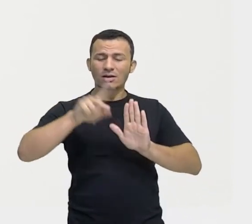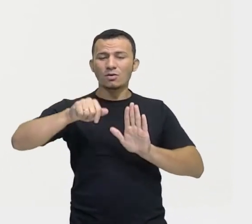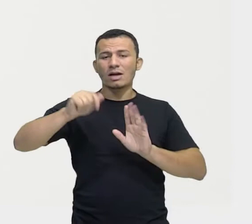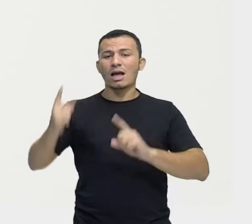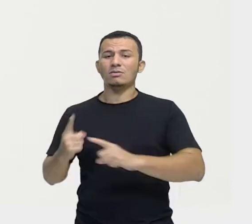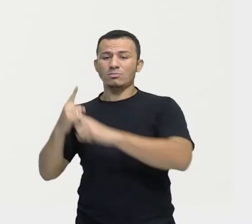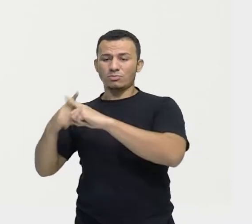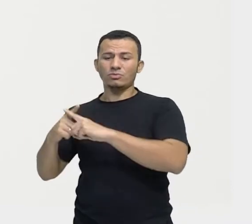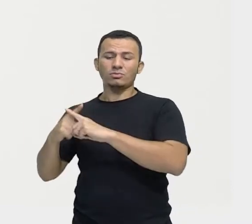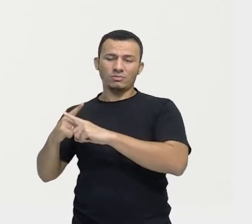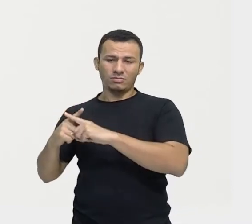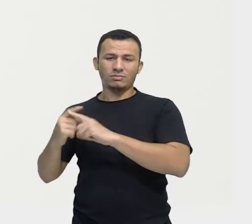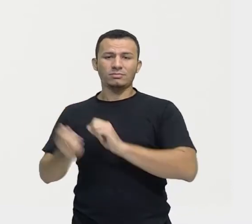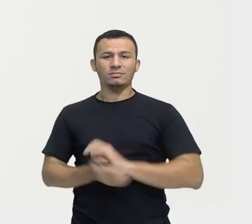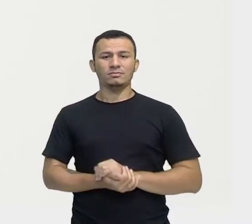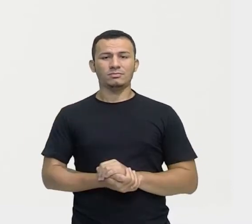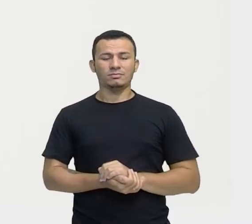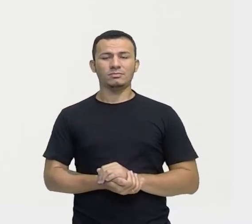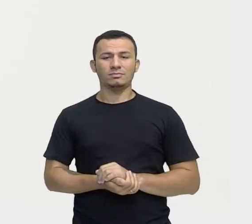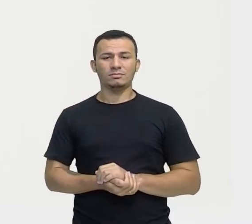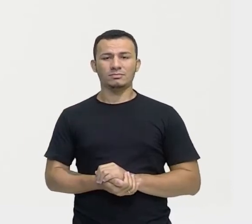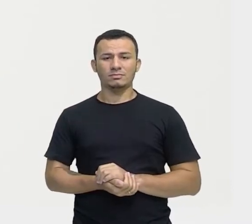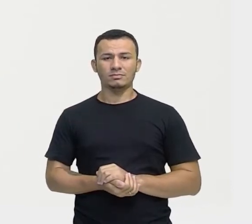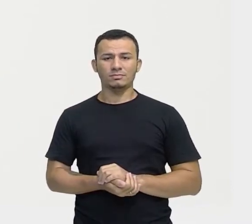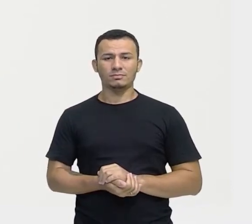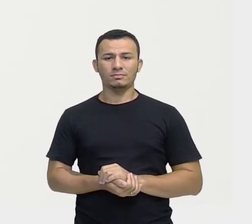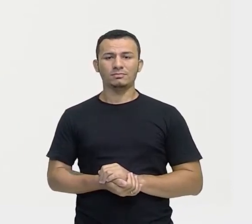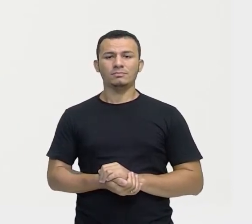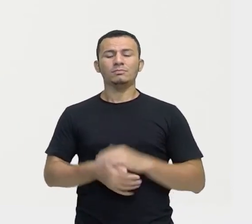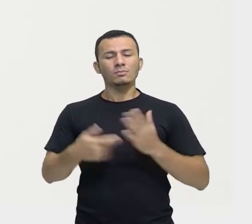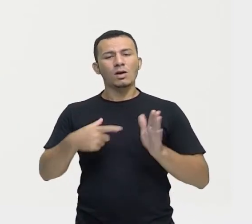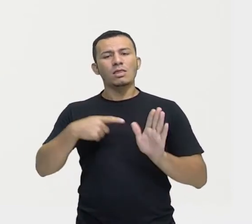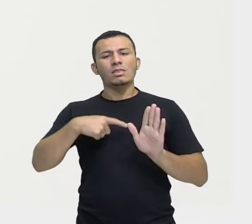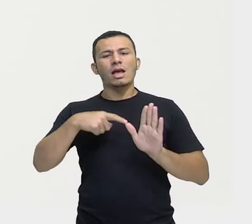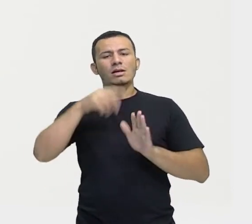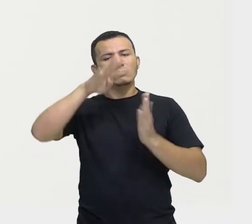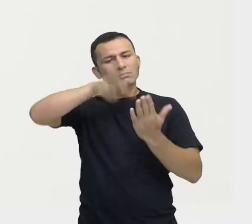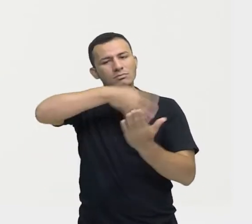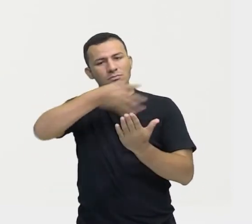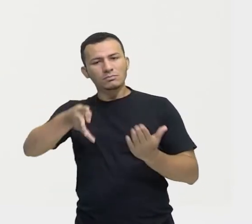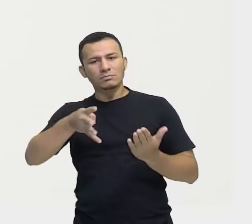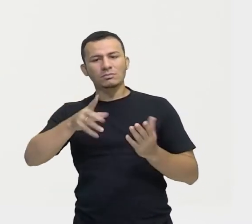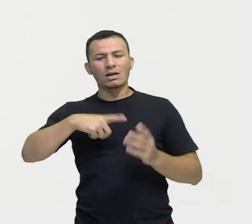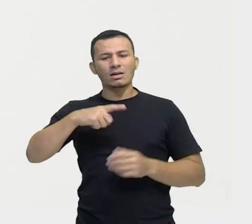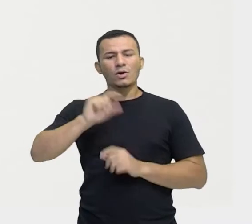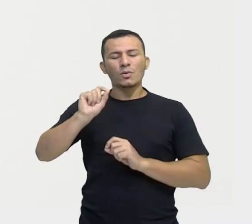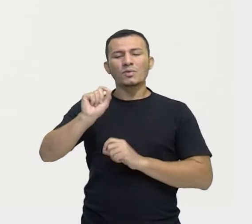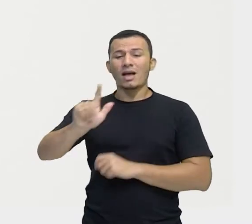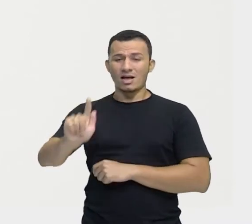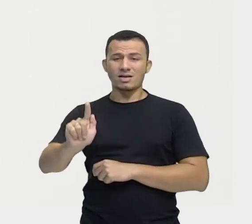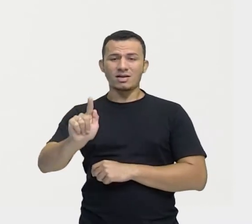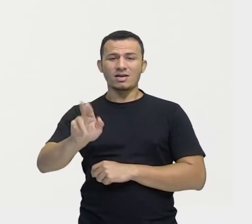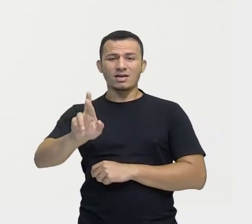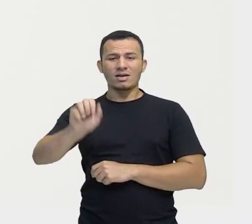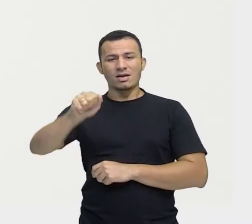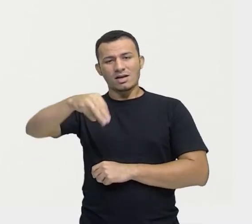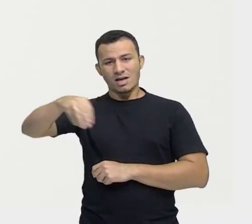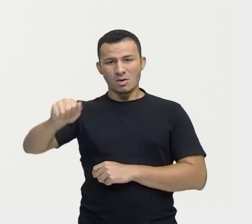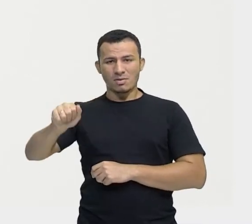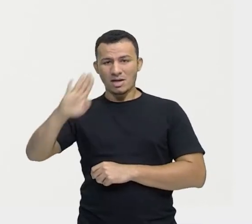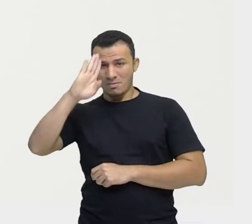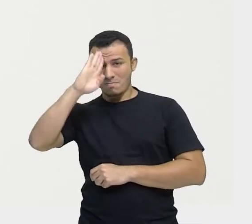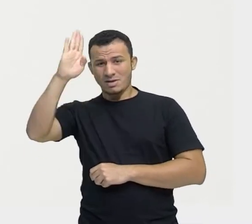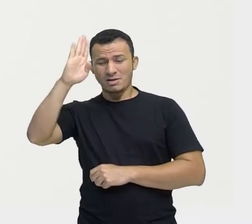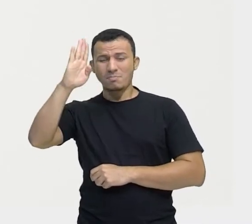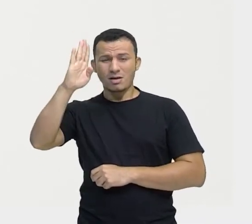múltiplos do grama, tá ok? No meio da nossa tabela, nós temos o grama, que é a principal, é a nossa medida central, tá